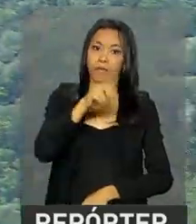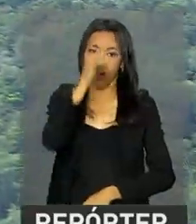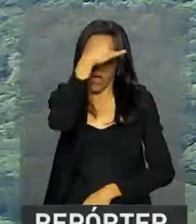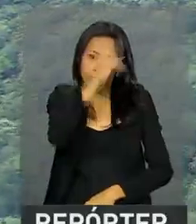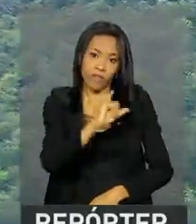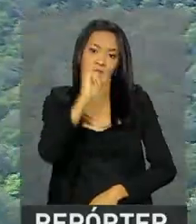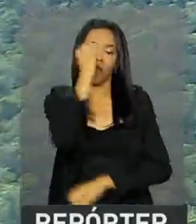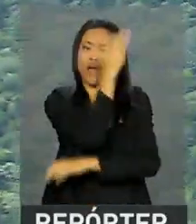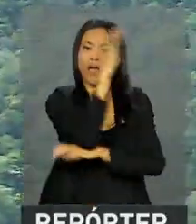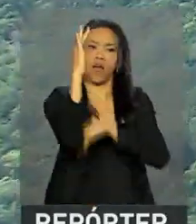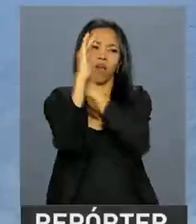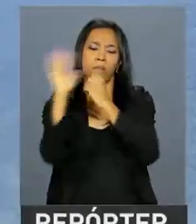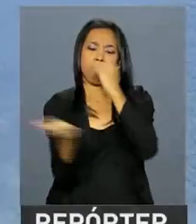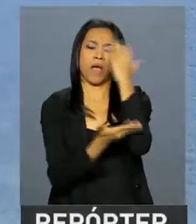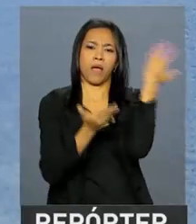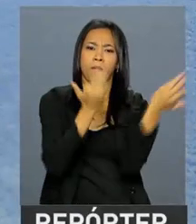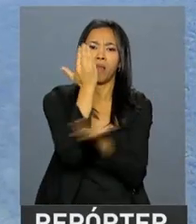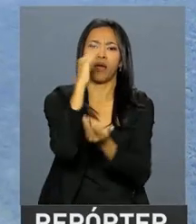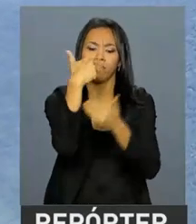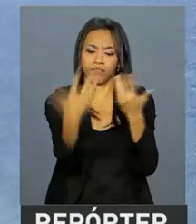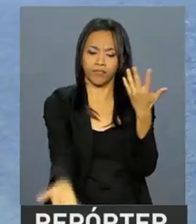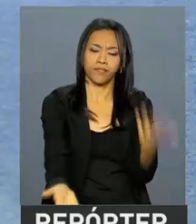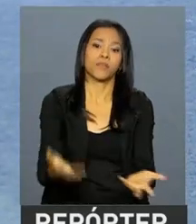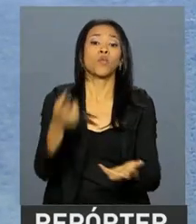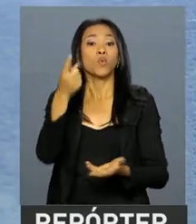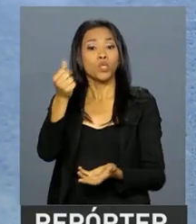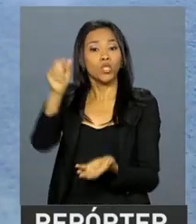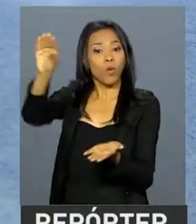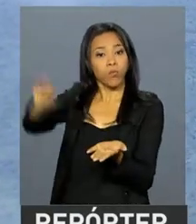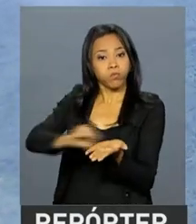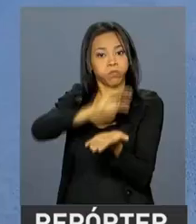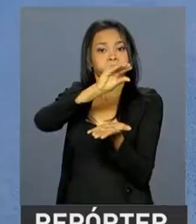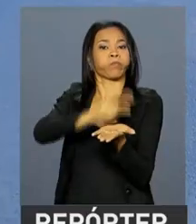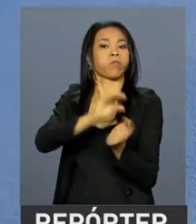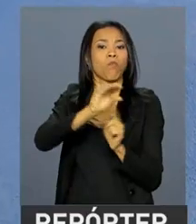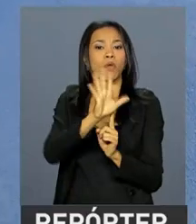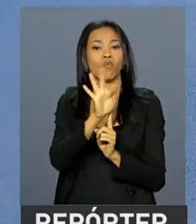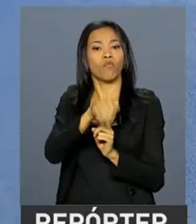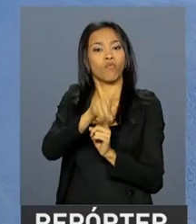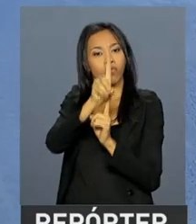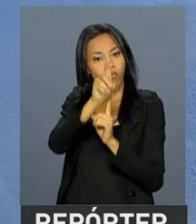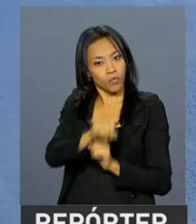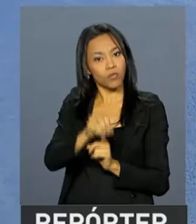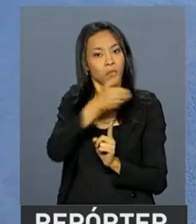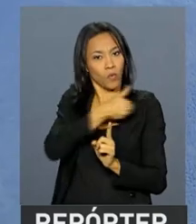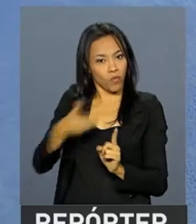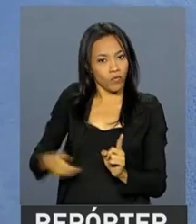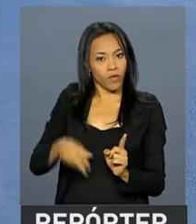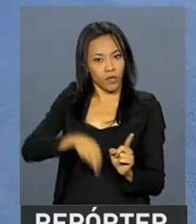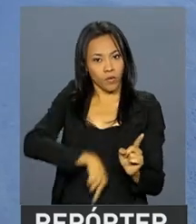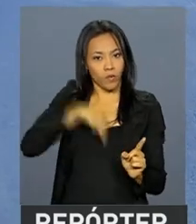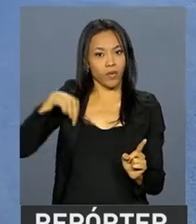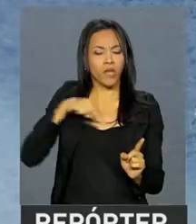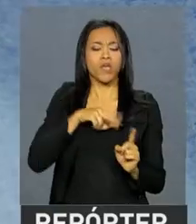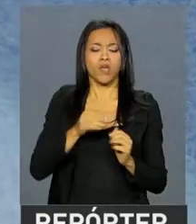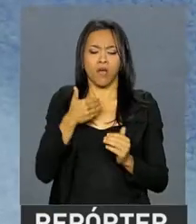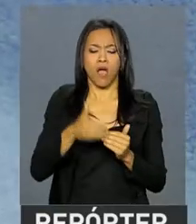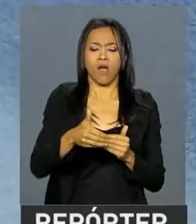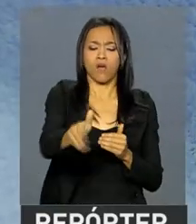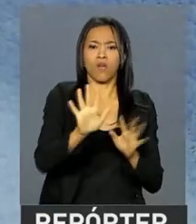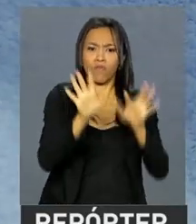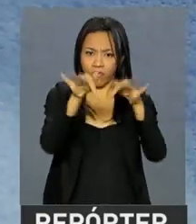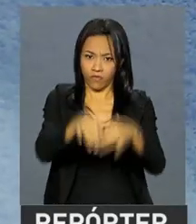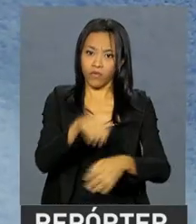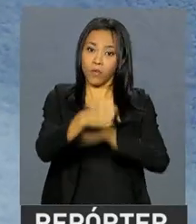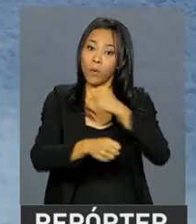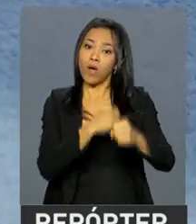amazônica os valores que serão repassados ao fundo da Amazônia pelo governo norueguês serão definidos no fim do ano após a